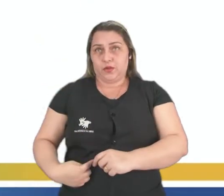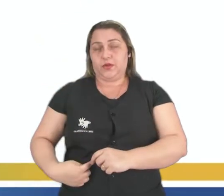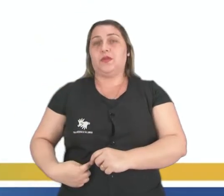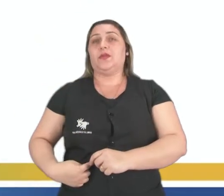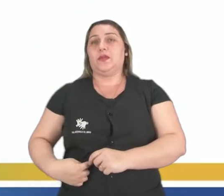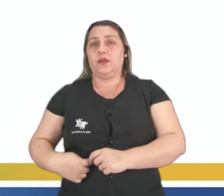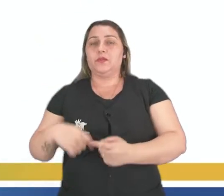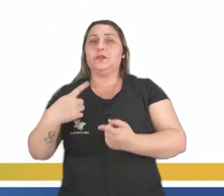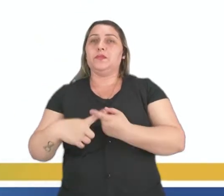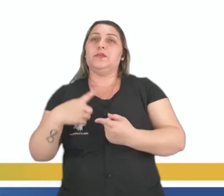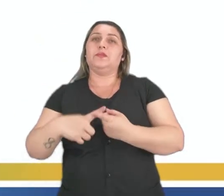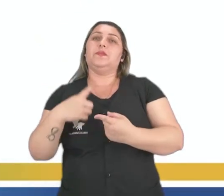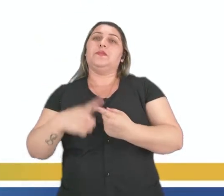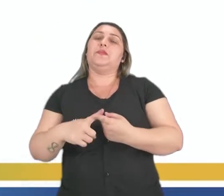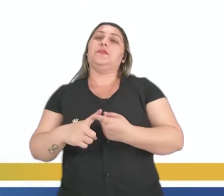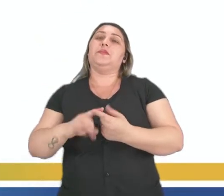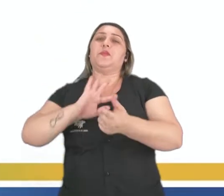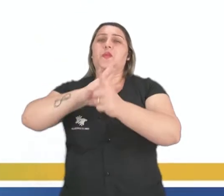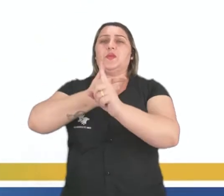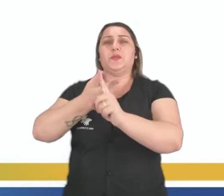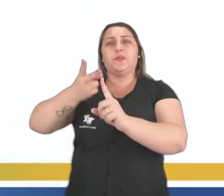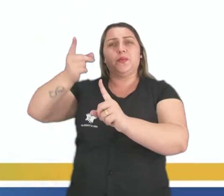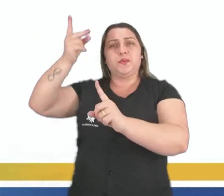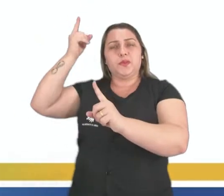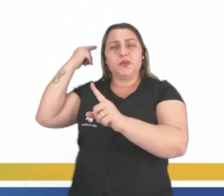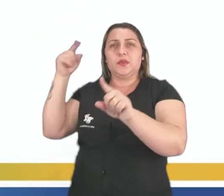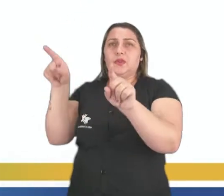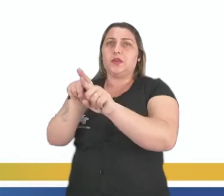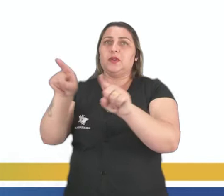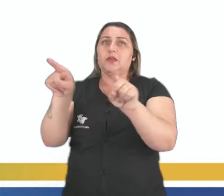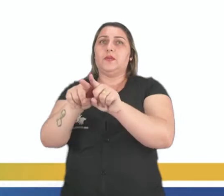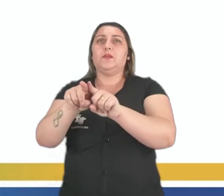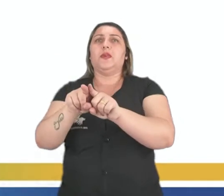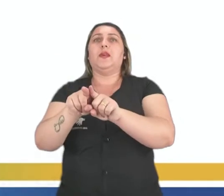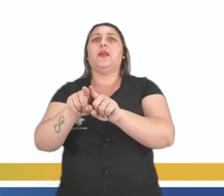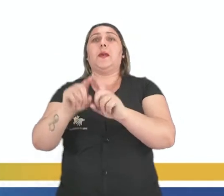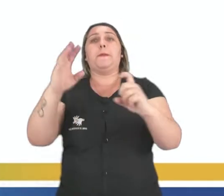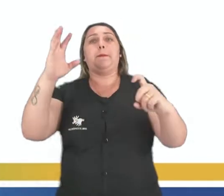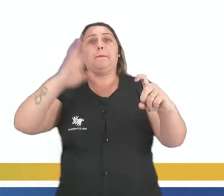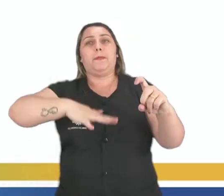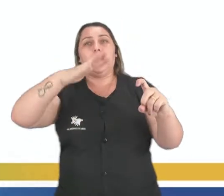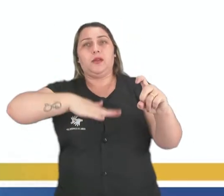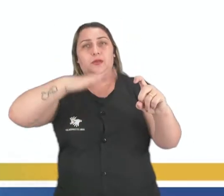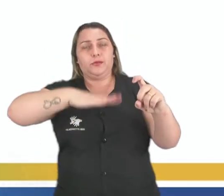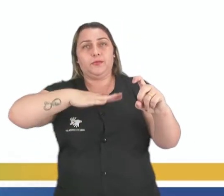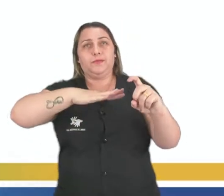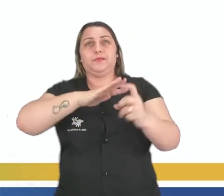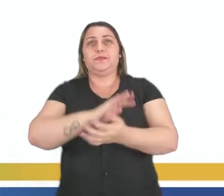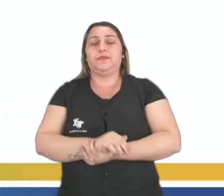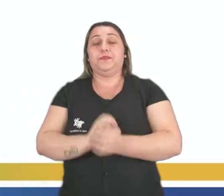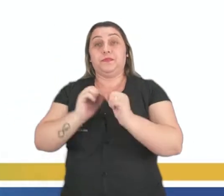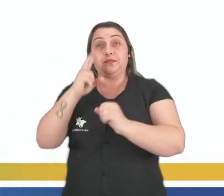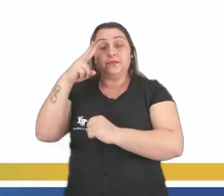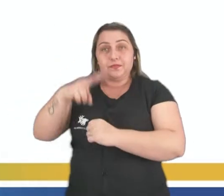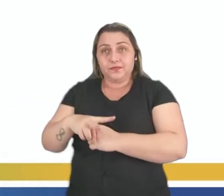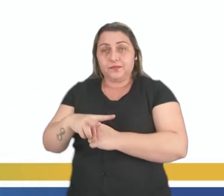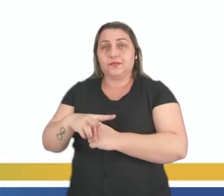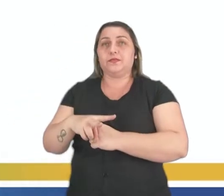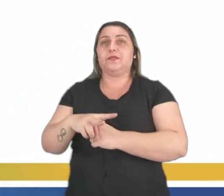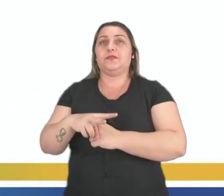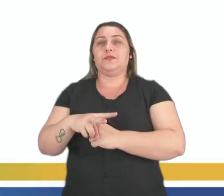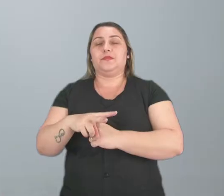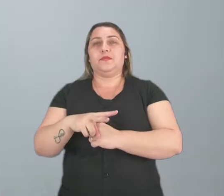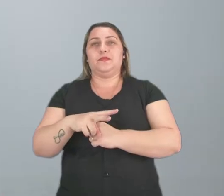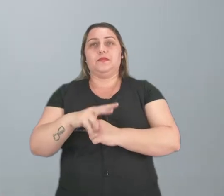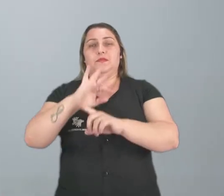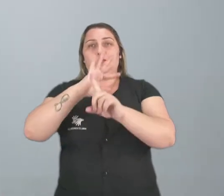Exatamente pelo fato de ser uma arte tão antiga, é também rodeada de mitos, né? Então a gente pode ver que, além de ser